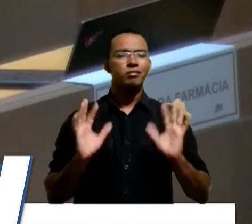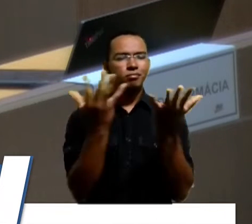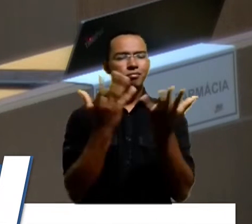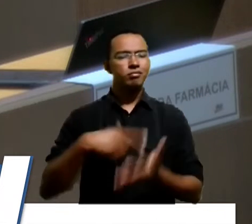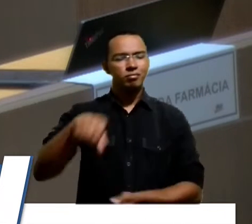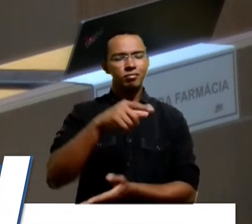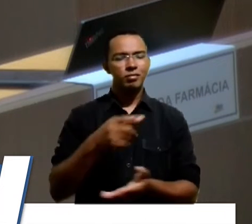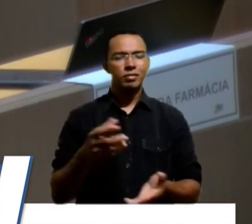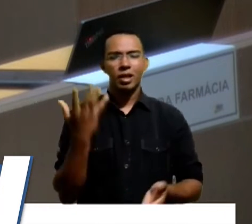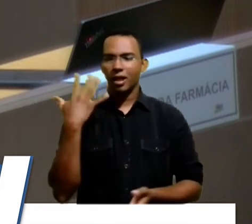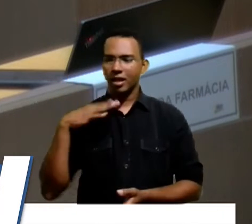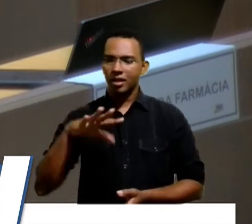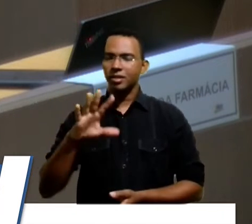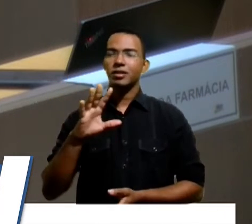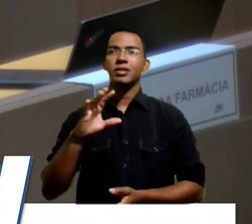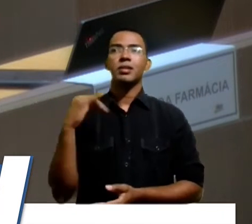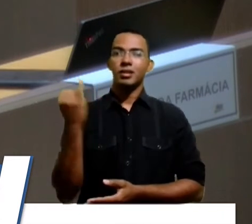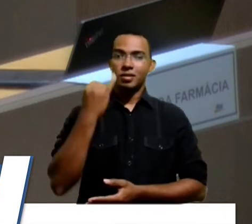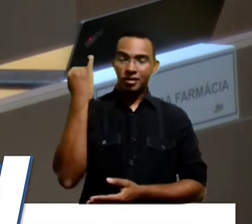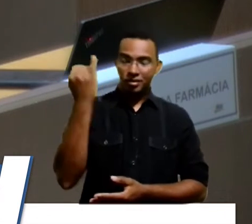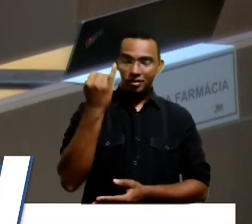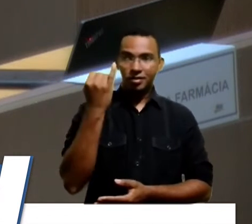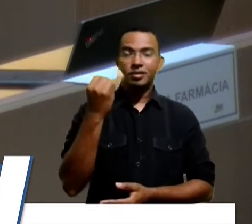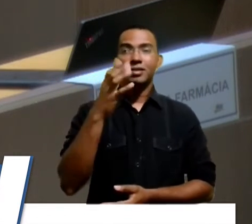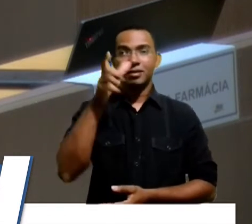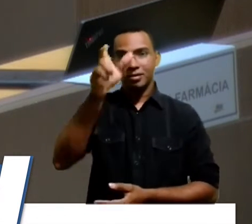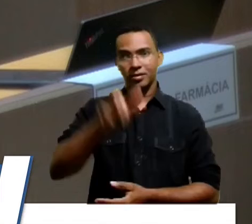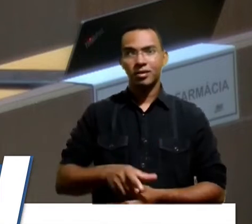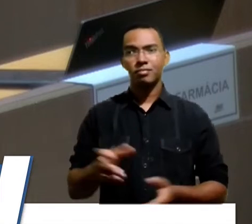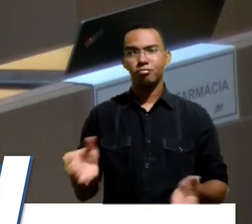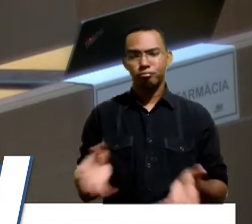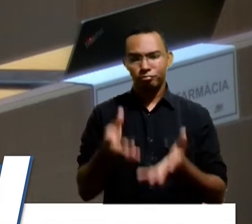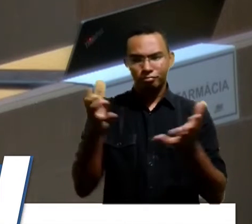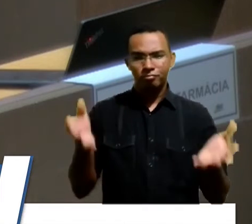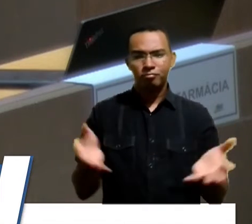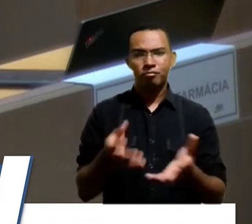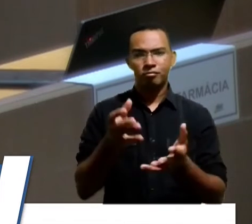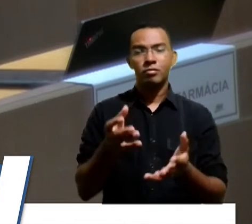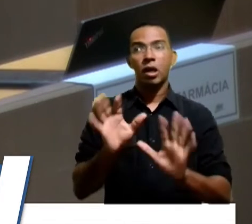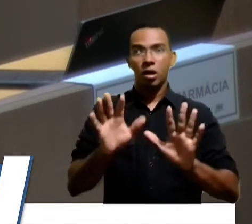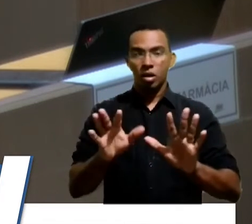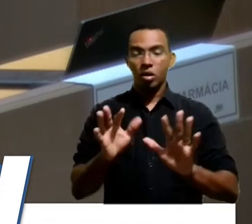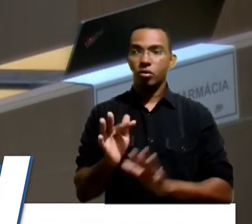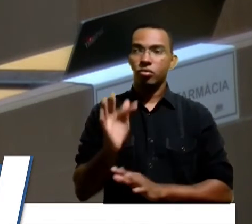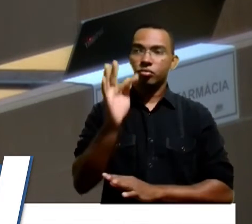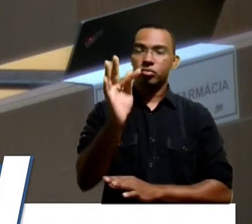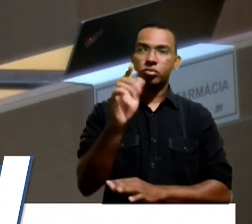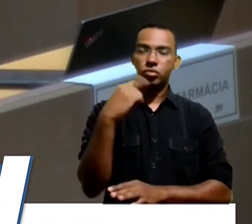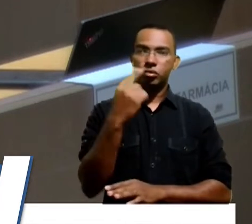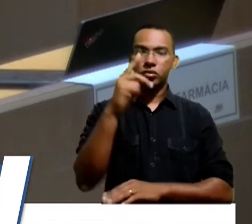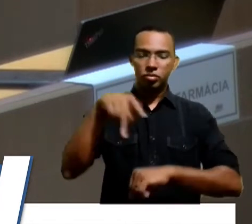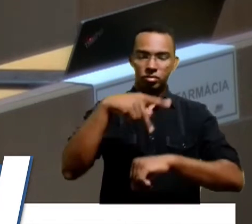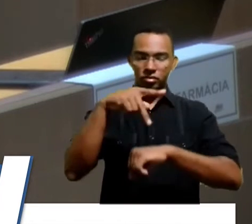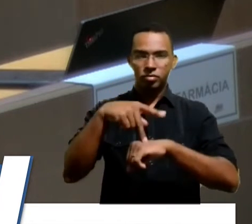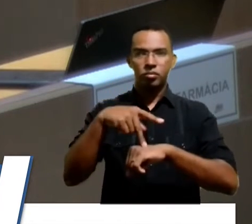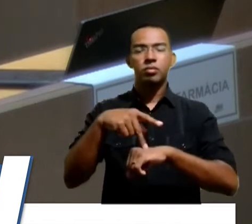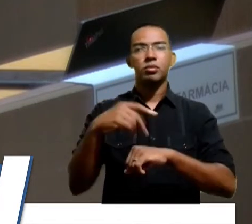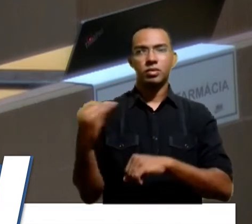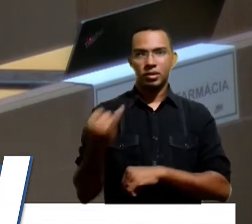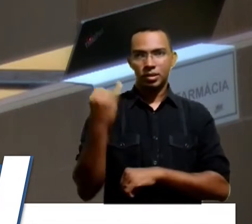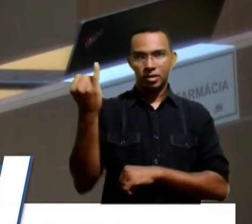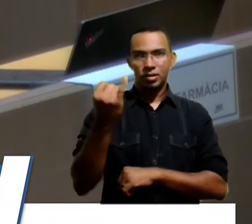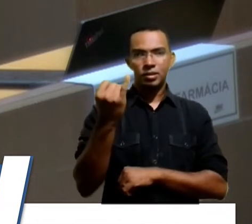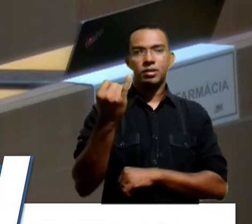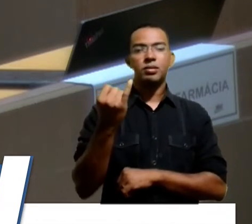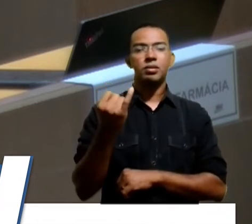muito importante. E você está investindo, Hilton, no futuro do nosso país, né? Isso é muito importante. Dando